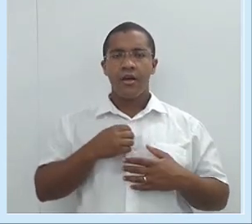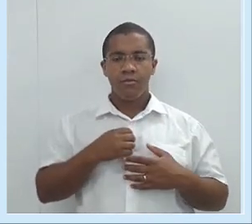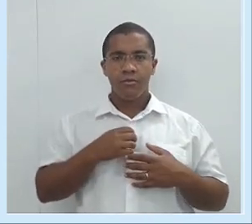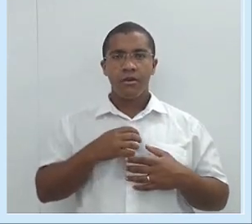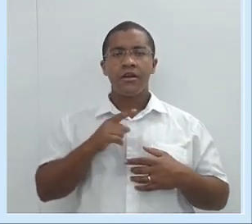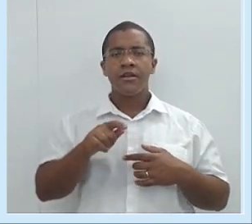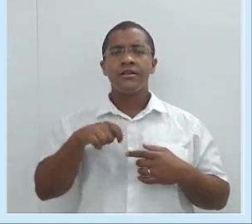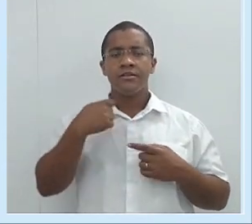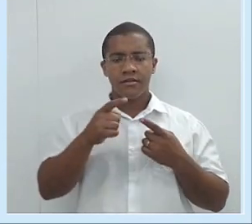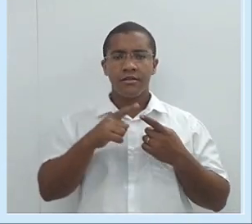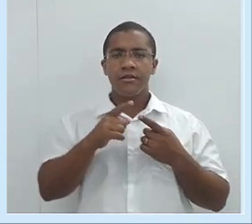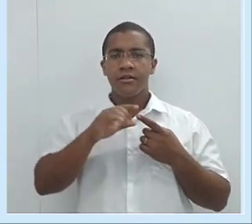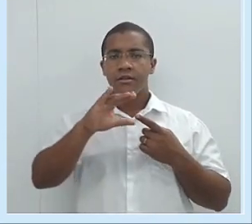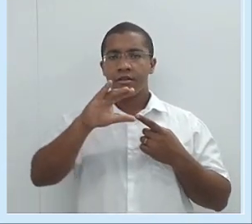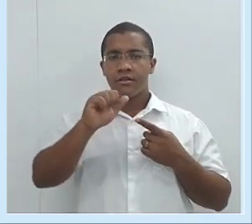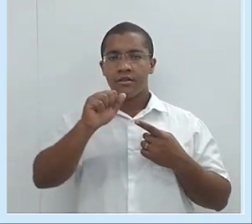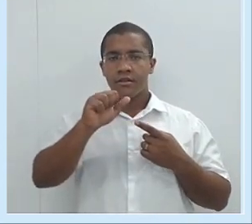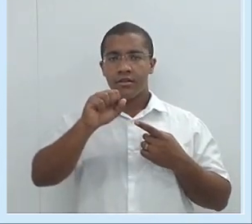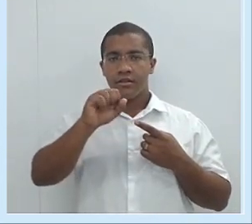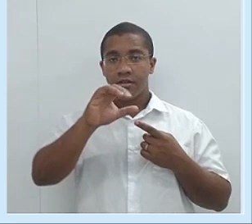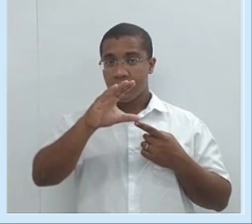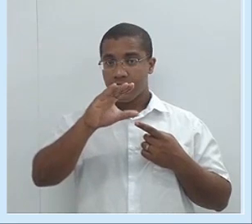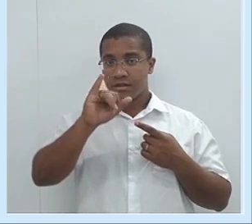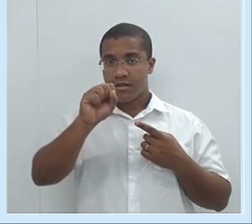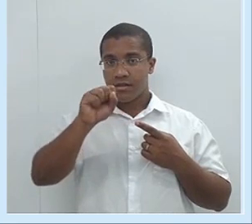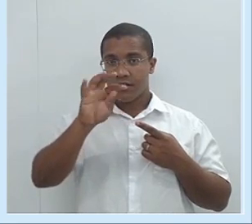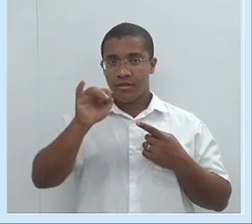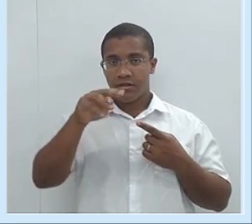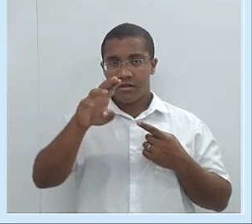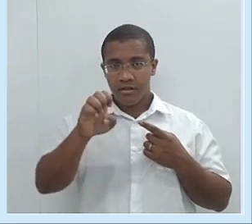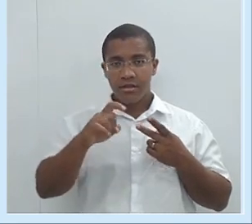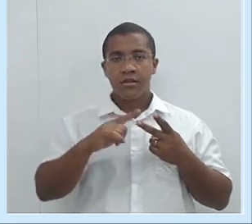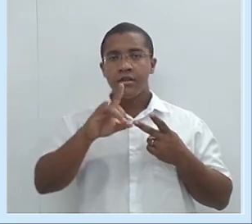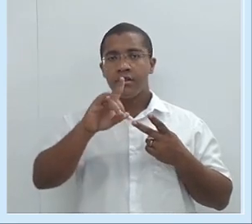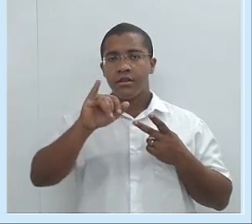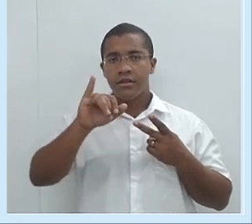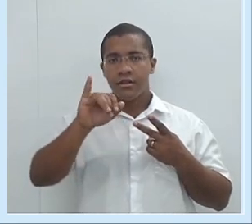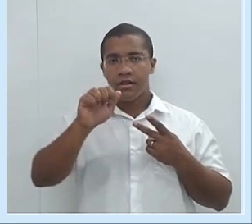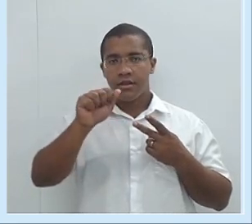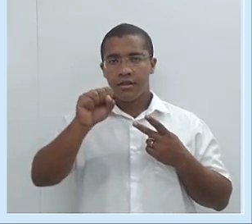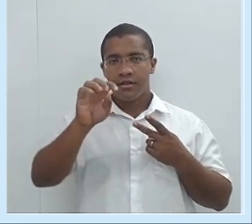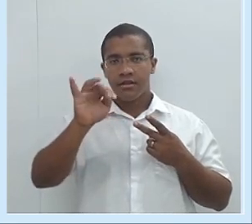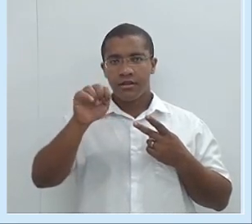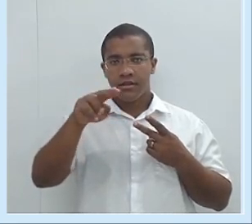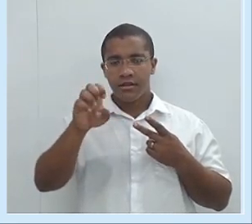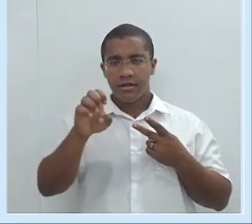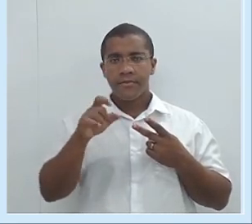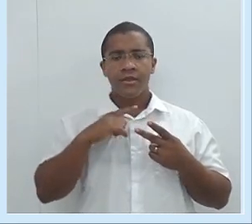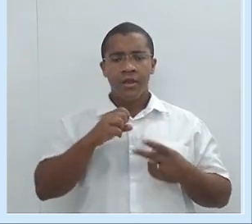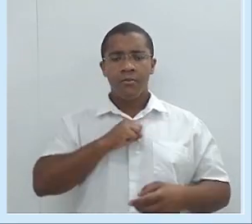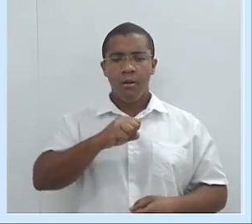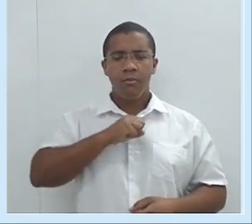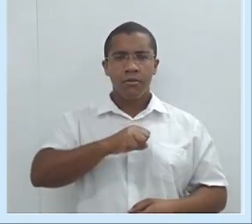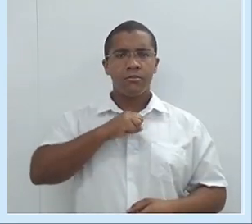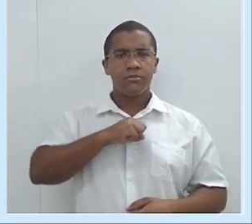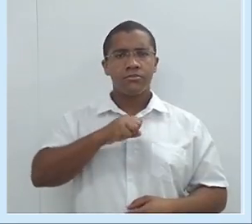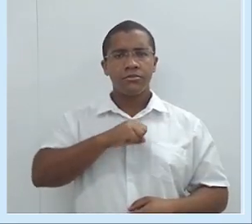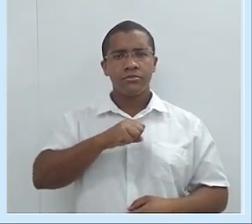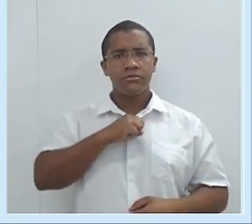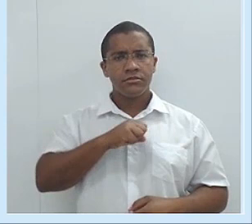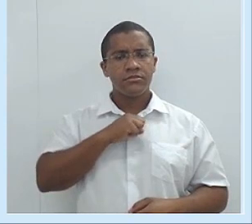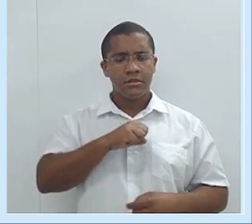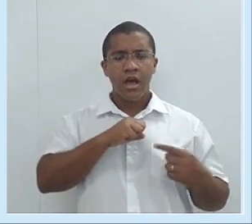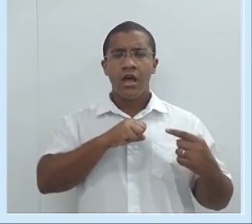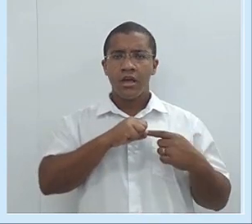dois movimentos que a gente chama de sístole e diástole. Ou seja, esses movimentos de bombeamento do coração